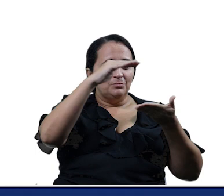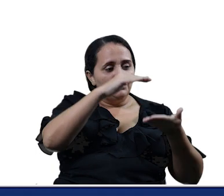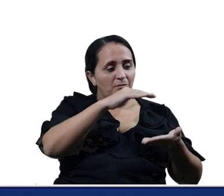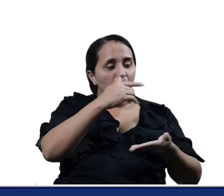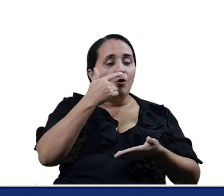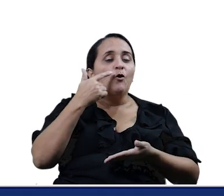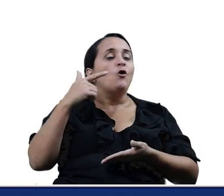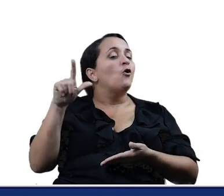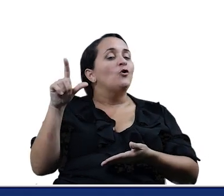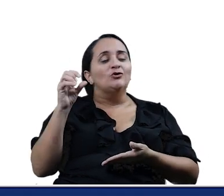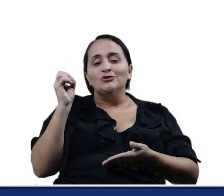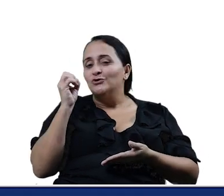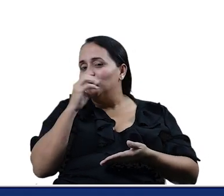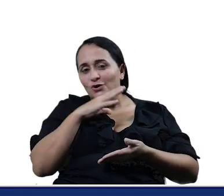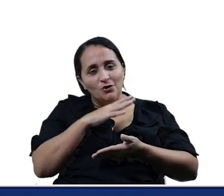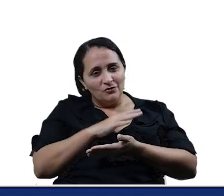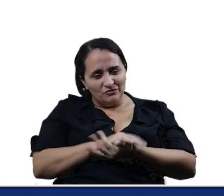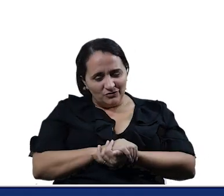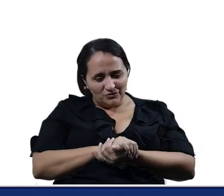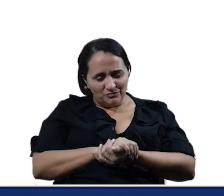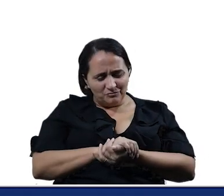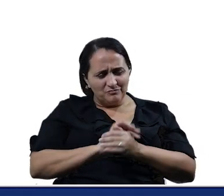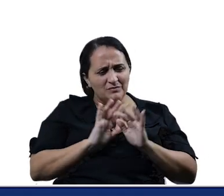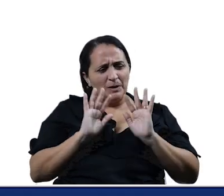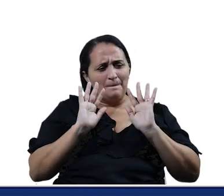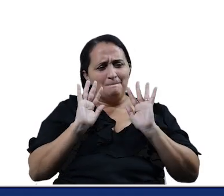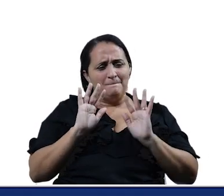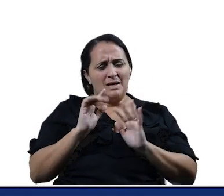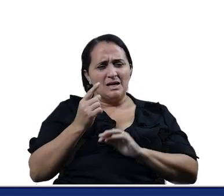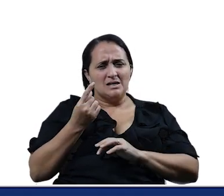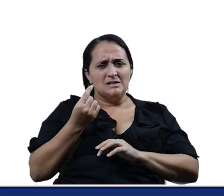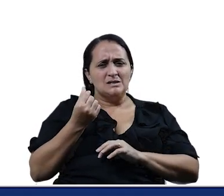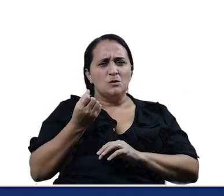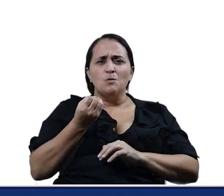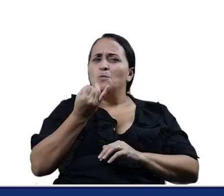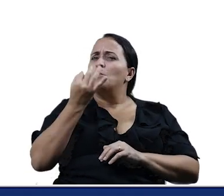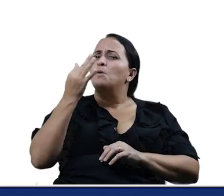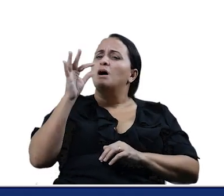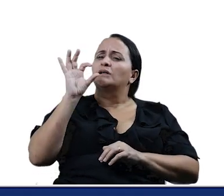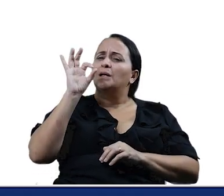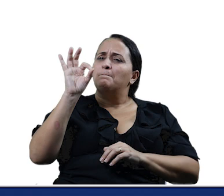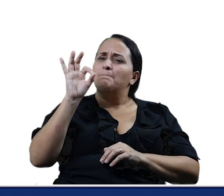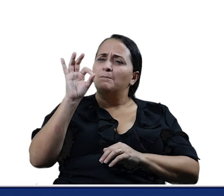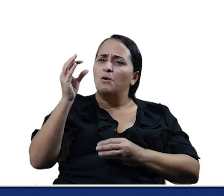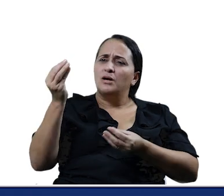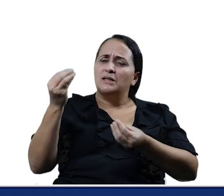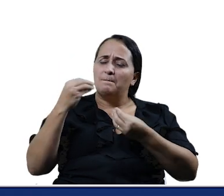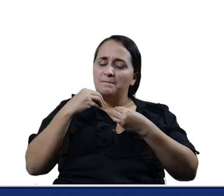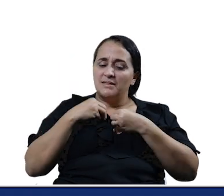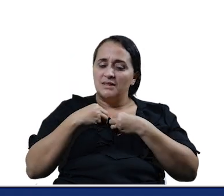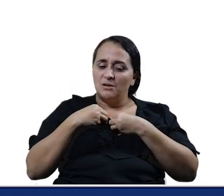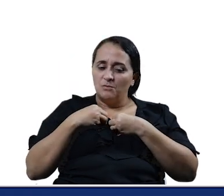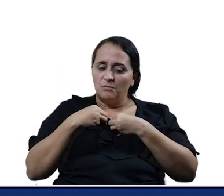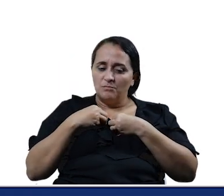seguinte: quantas moedas Jorge recebeu para esse novo cofrinho?